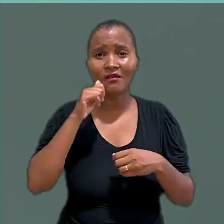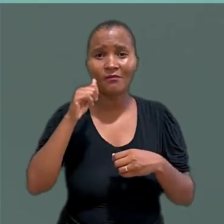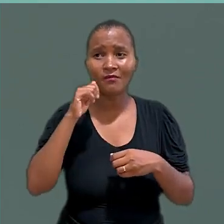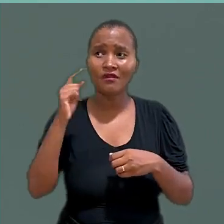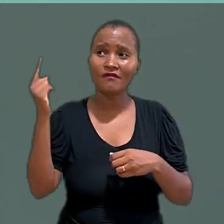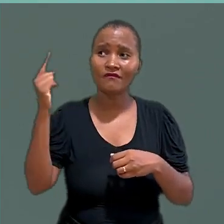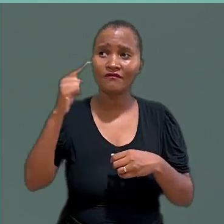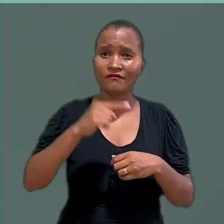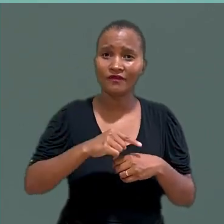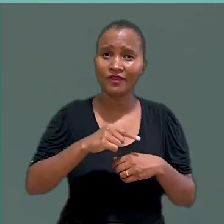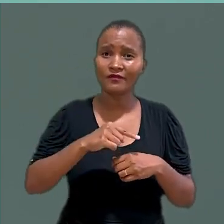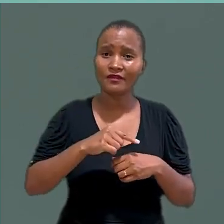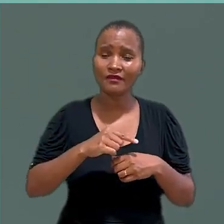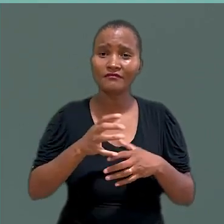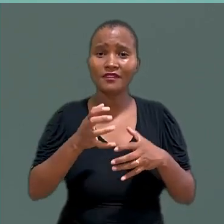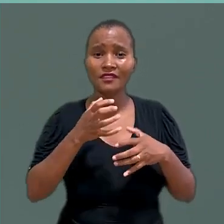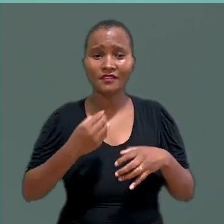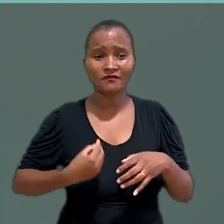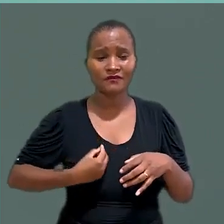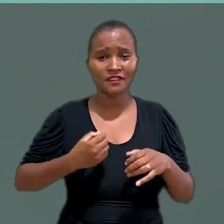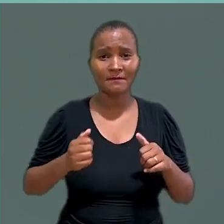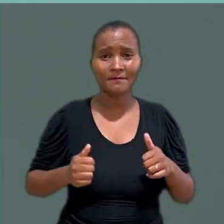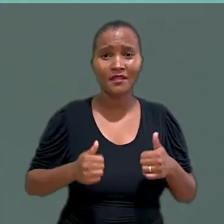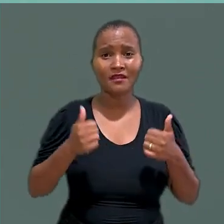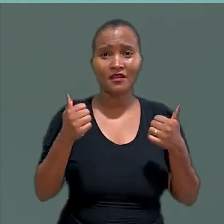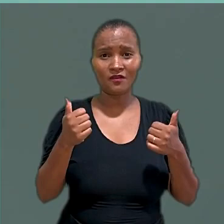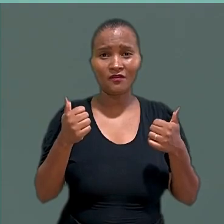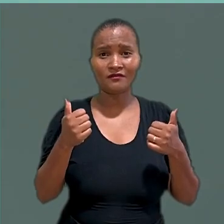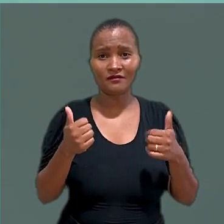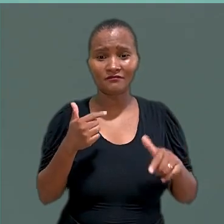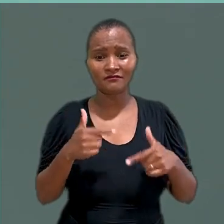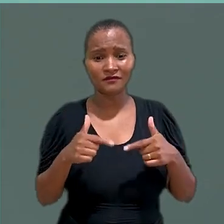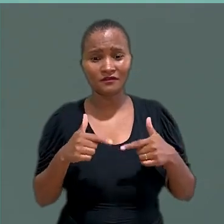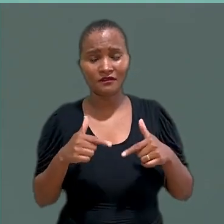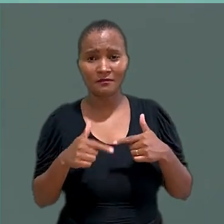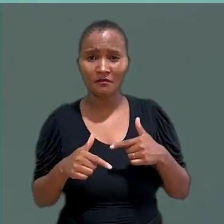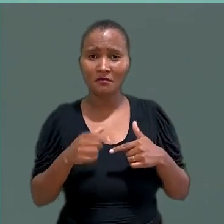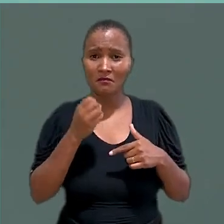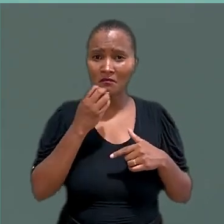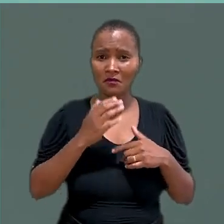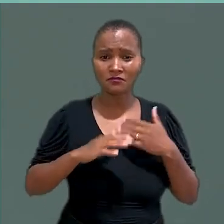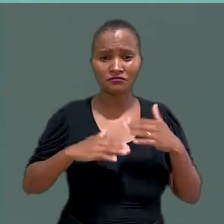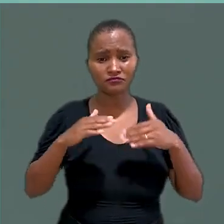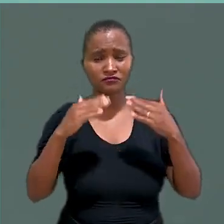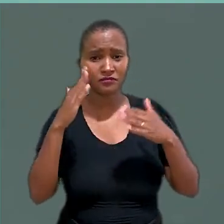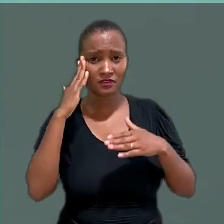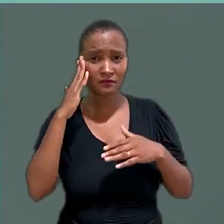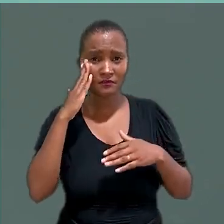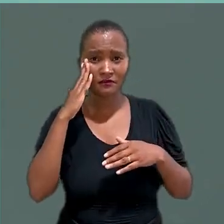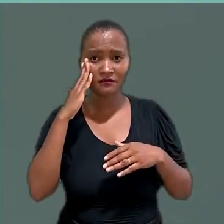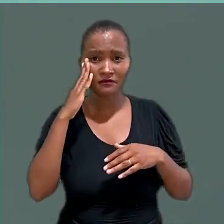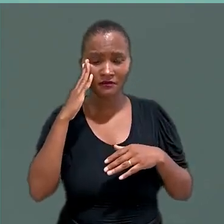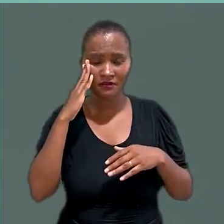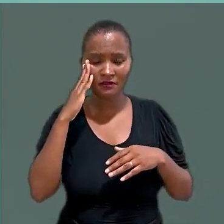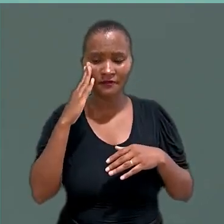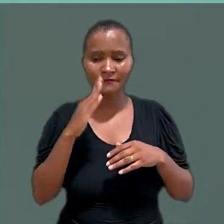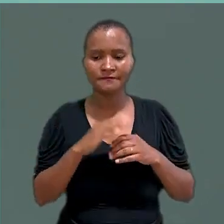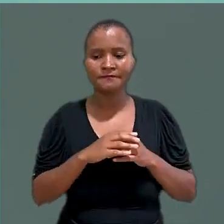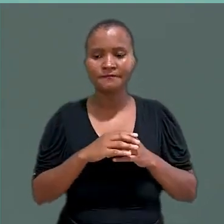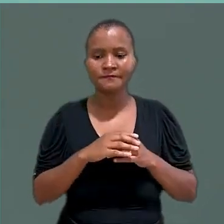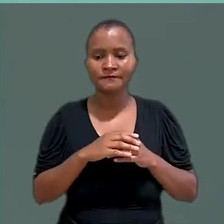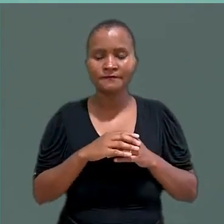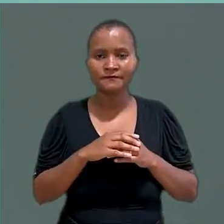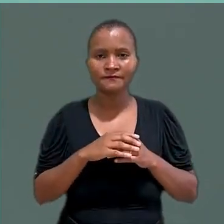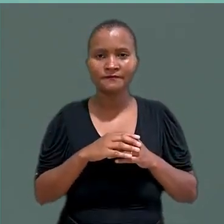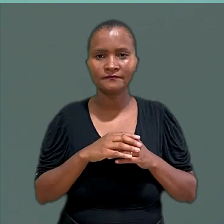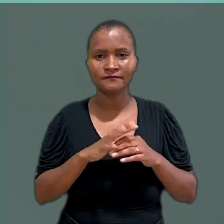que ela tinha de melhor, aquilo que fazia parte do metabolismo dela, que era o trabalho que ela desenvolvia, que ela sabia desenvolver.